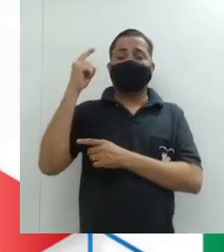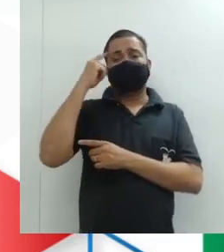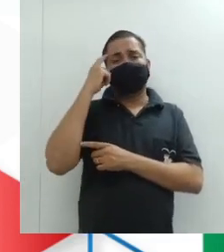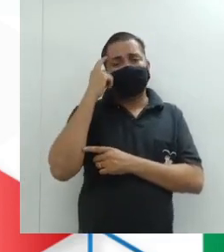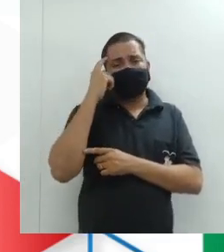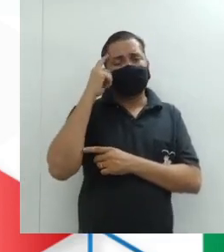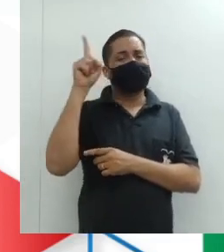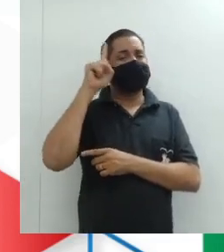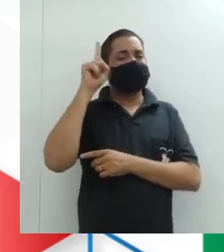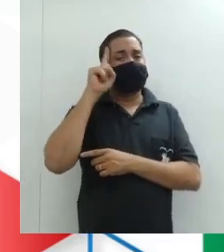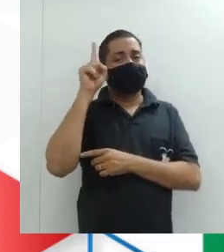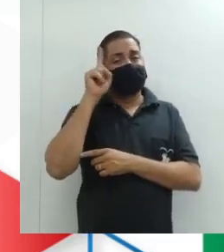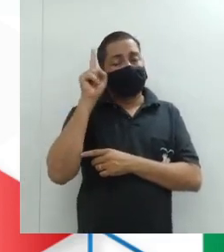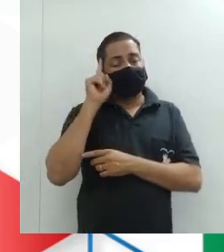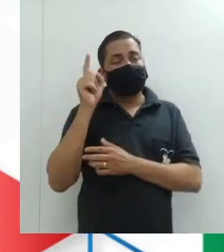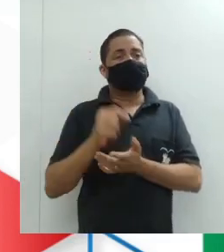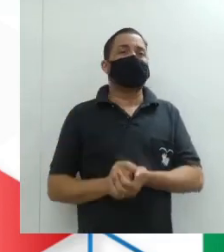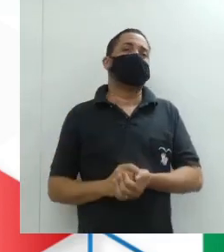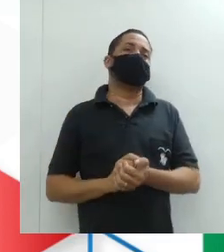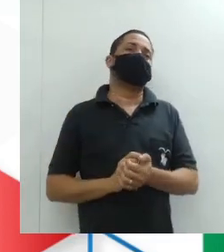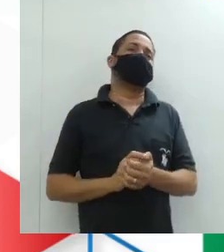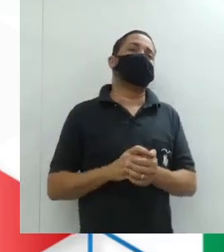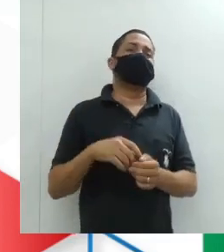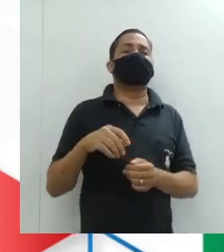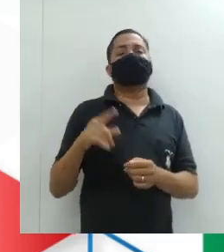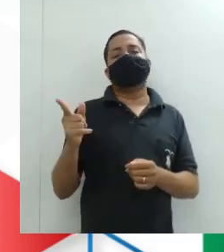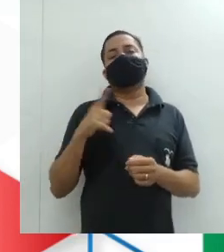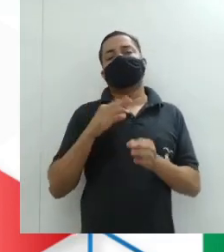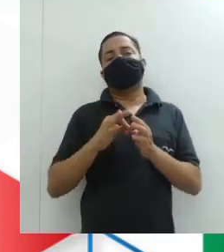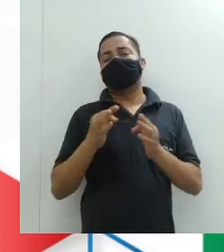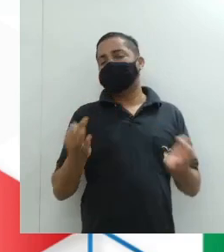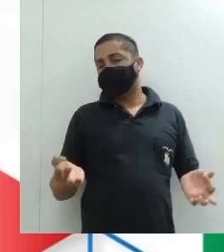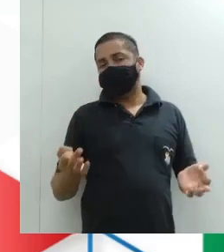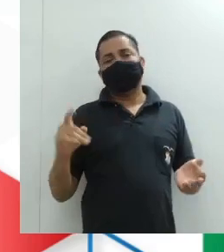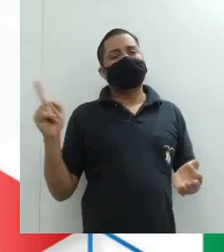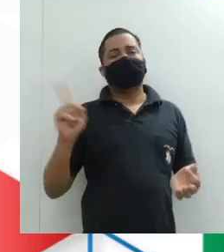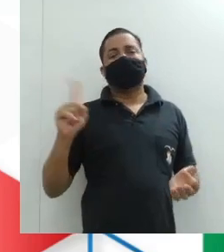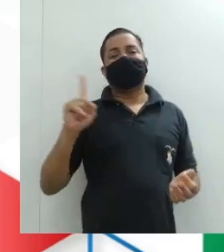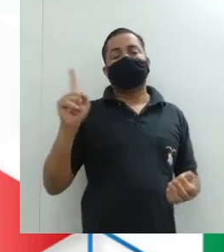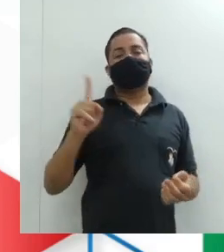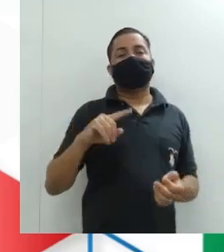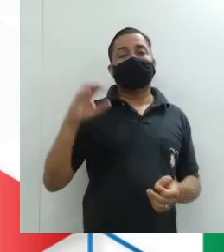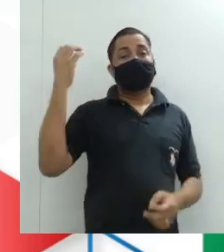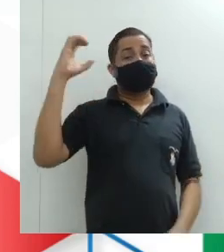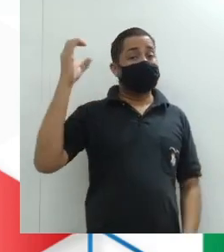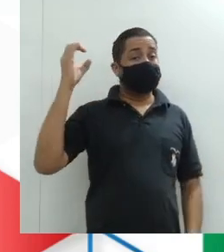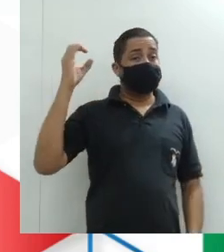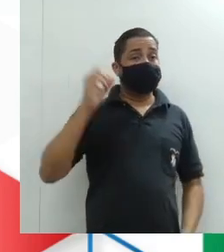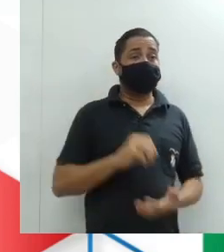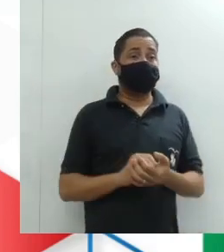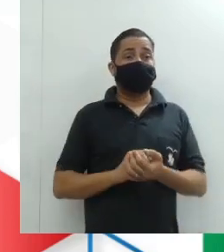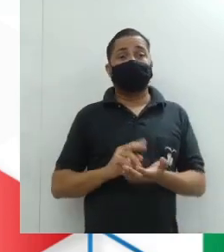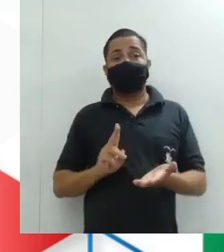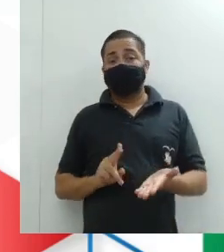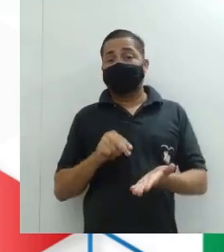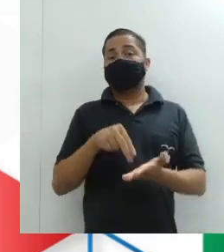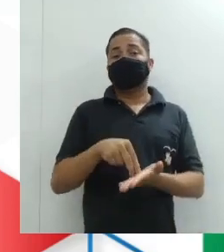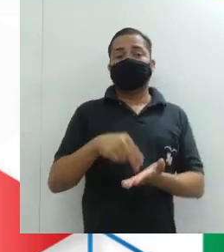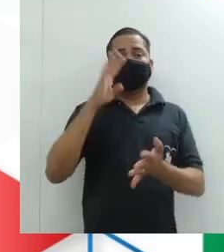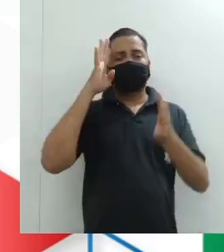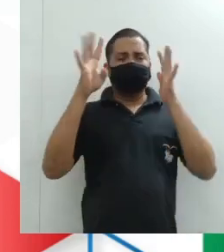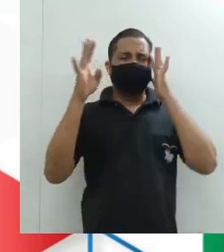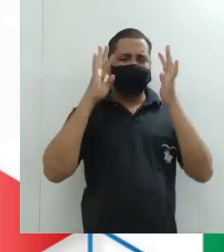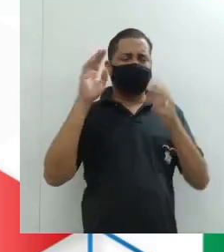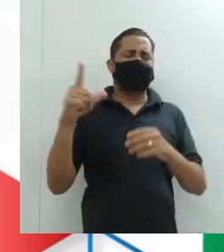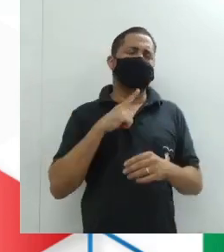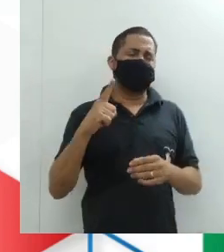do cotidiano. Senso comum é aquele pensamento não científico. A atitude filosófica também requer o quê?